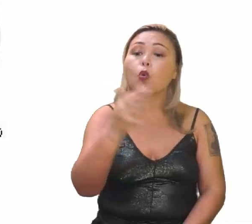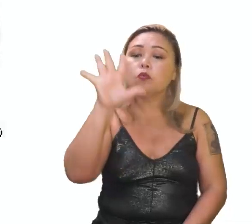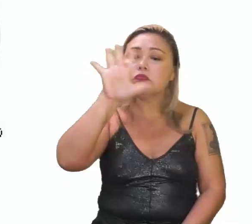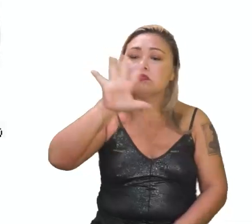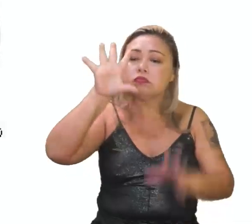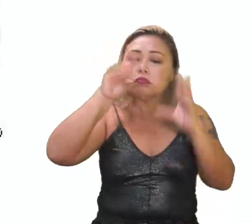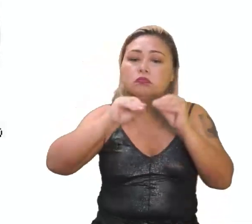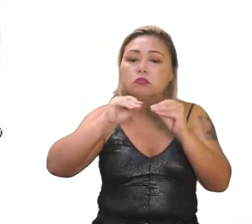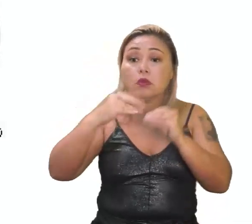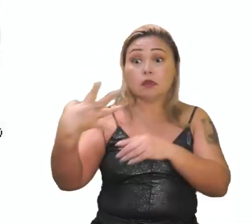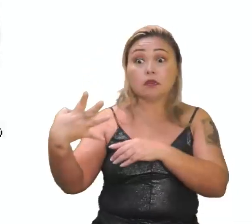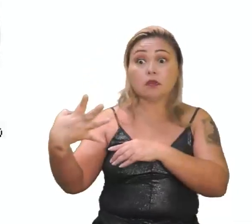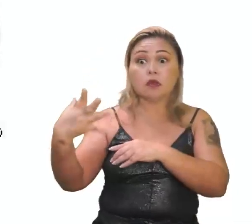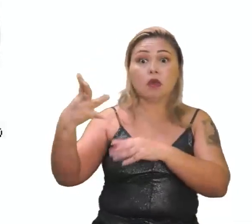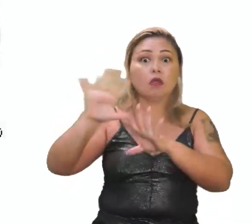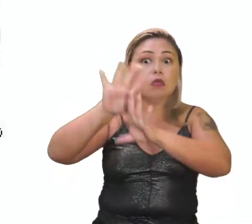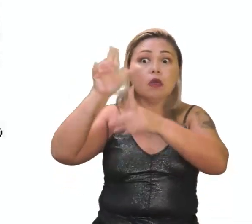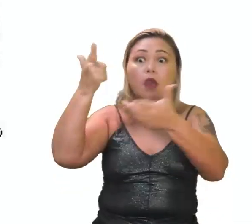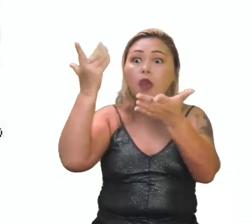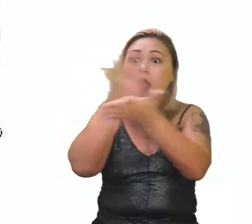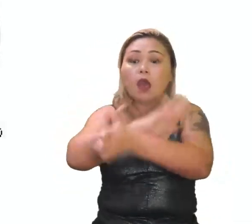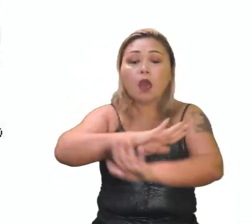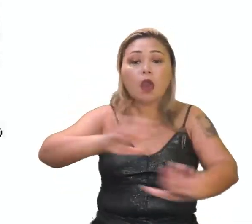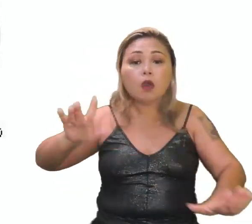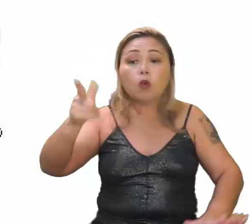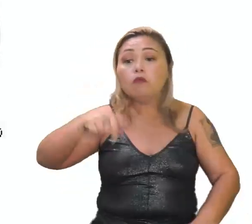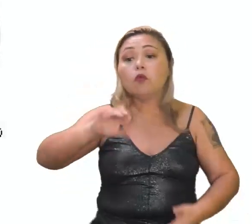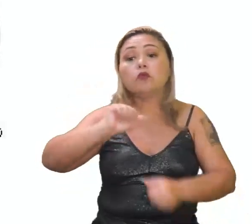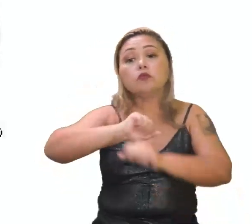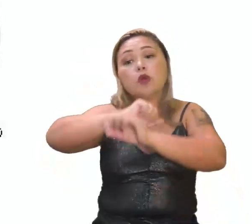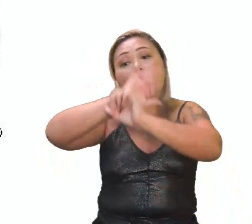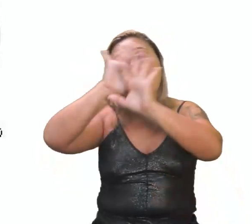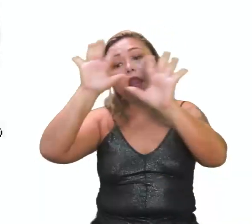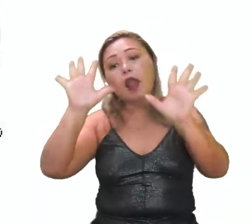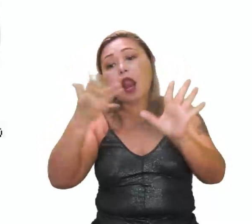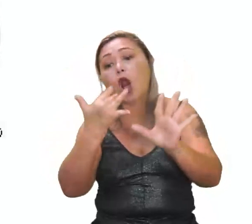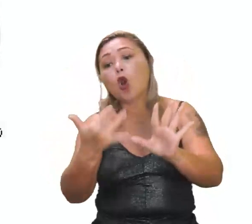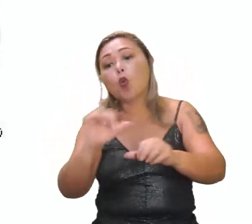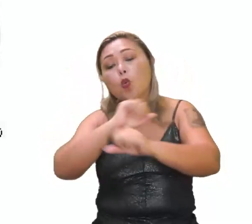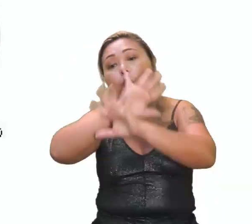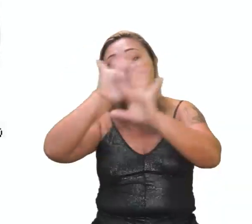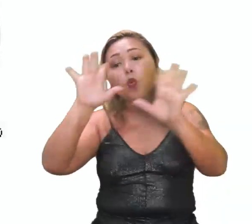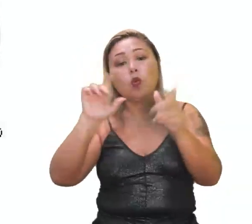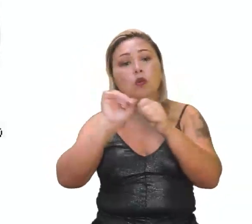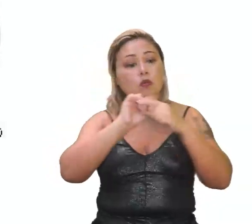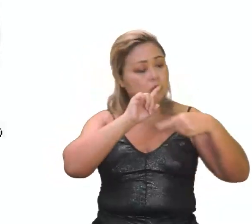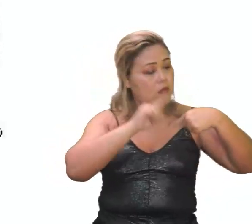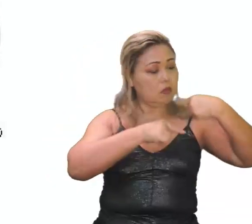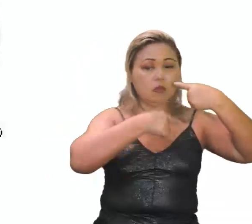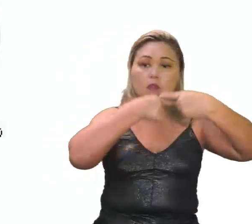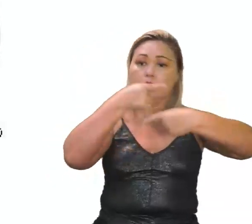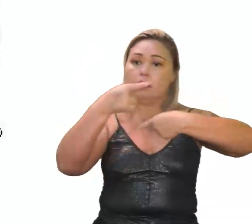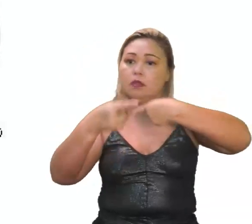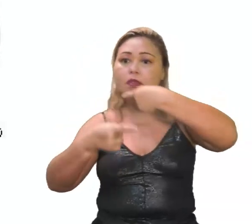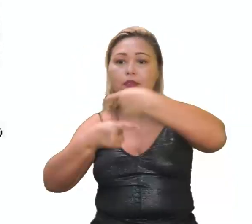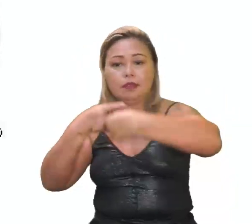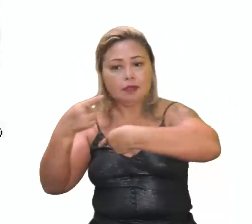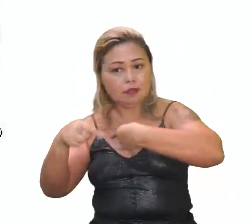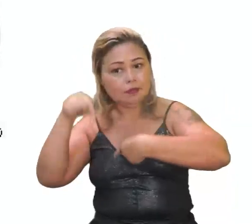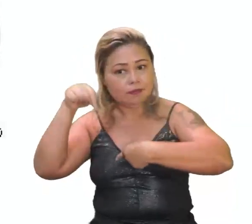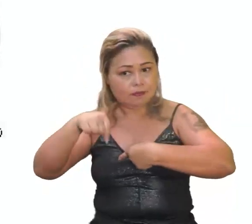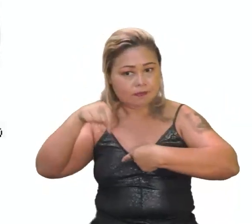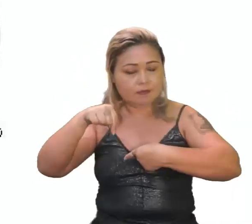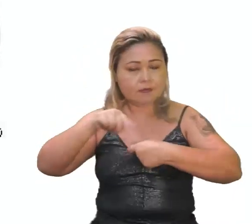E na imagem 4, sumiu. O que aconteceu aí? Um evento que nós estudamos dentro dessa